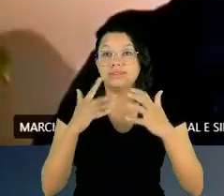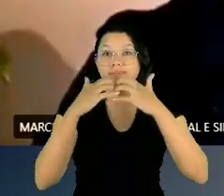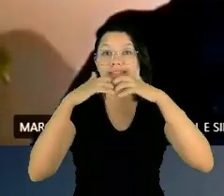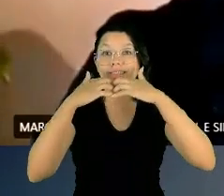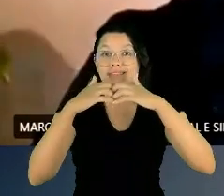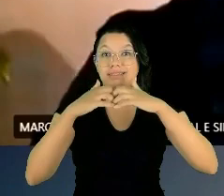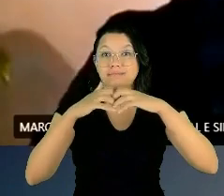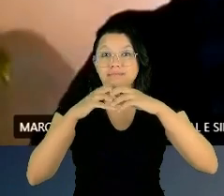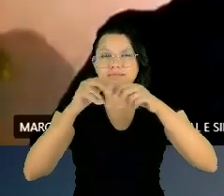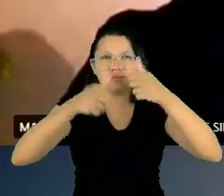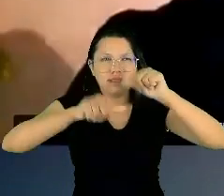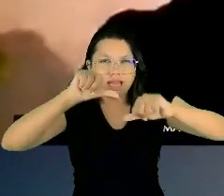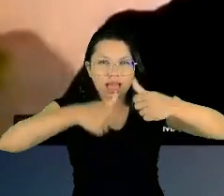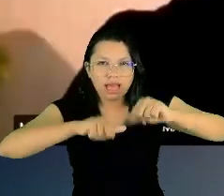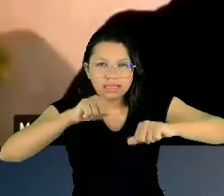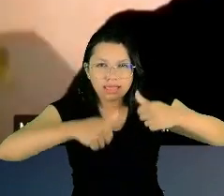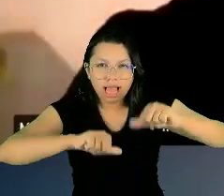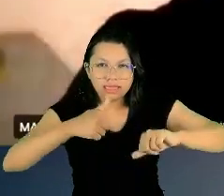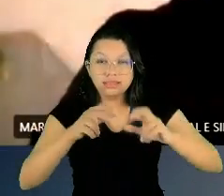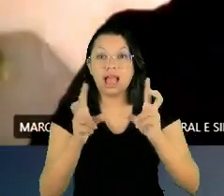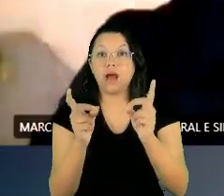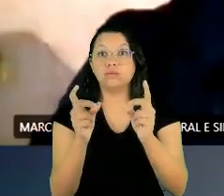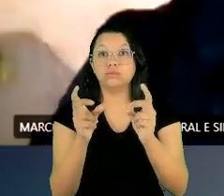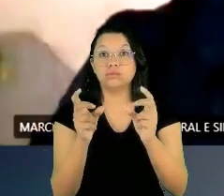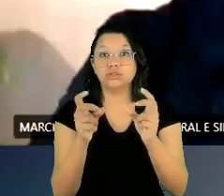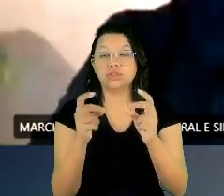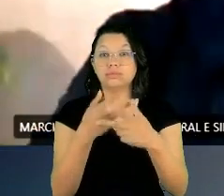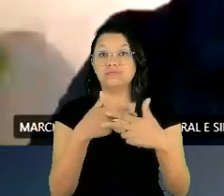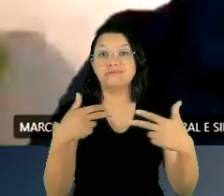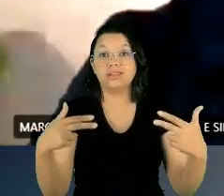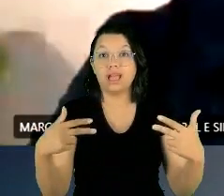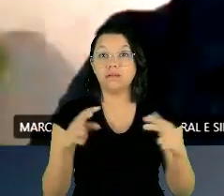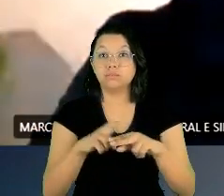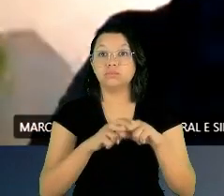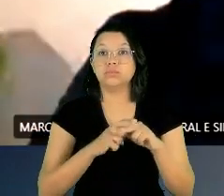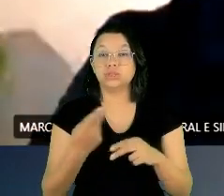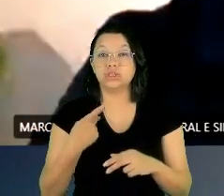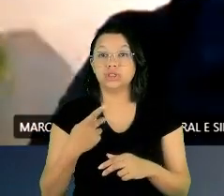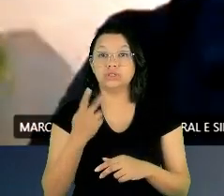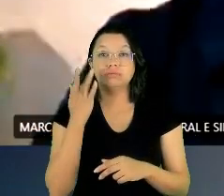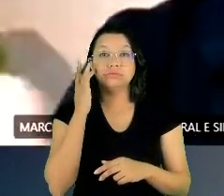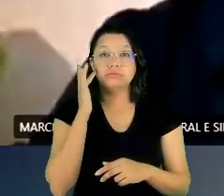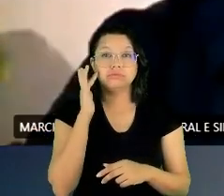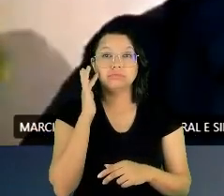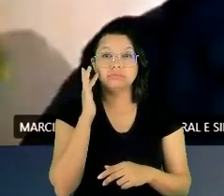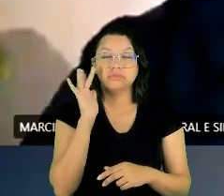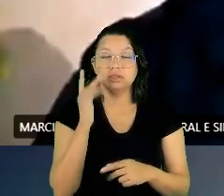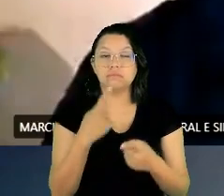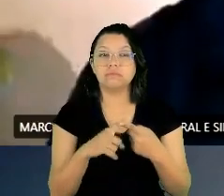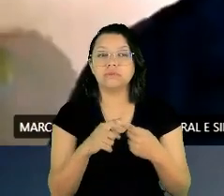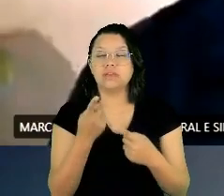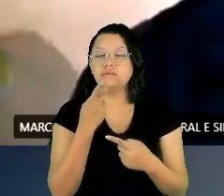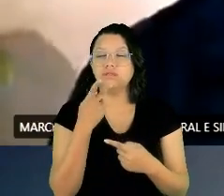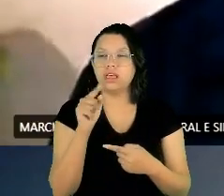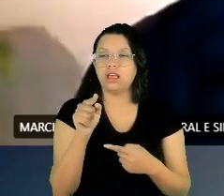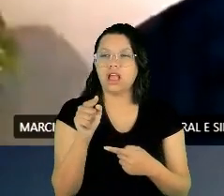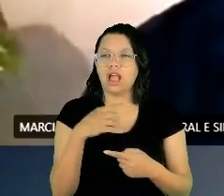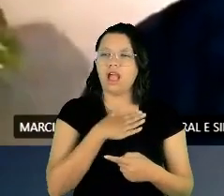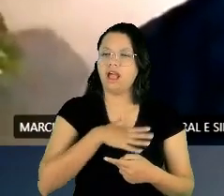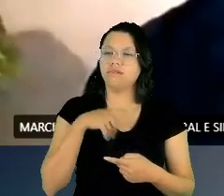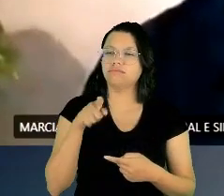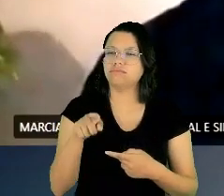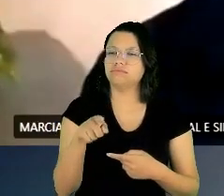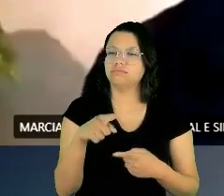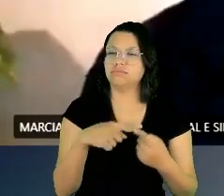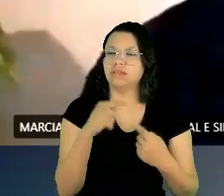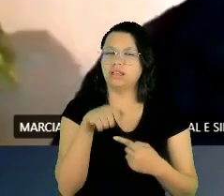analisa uma série de variáveis implicitamente, né, automaticamente, que por isso que a gente não sabe dizer o porquê que a gente se interessa por